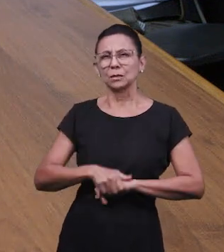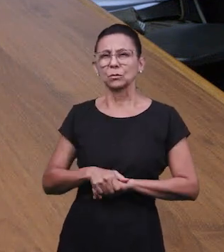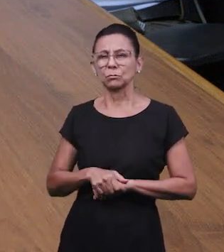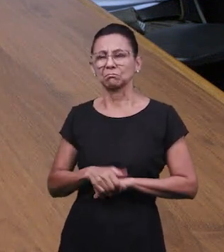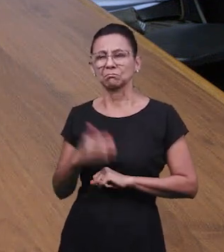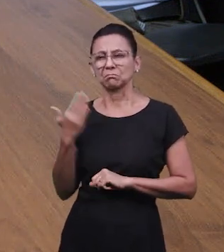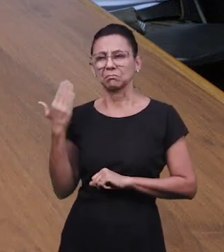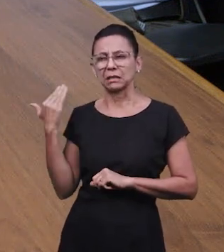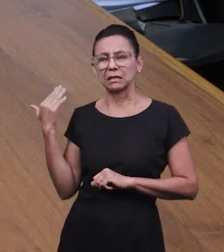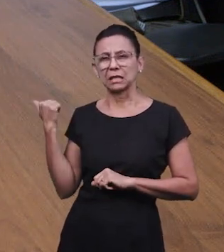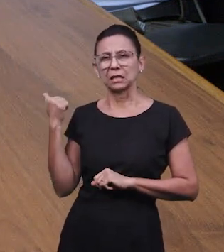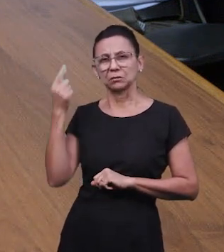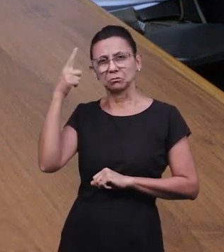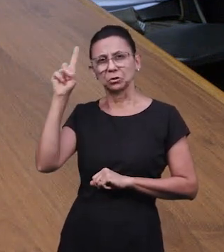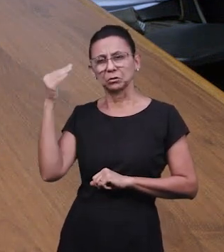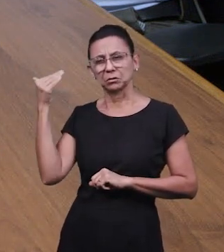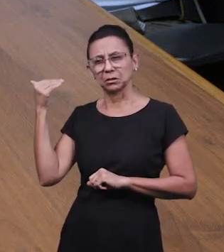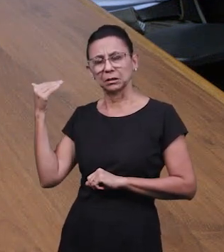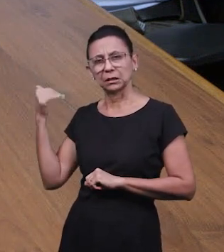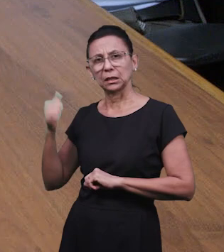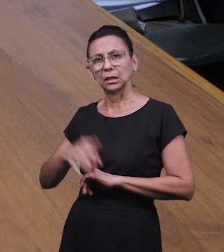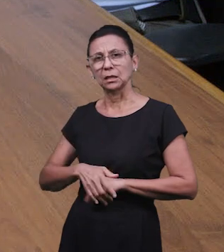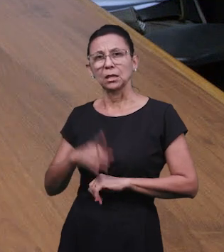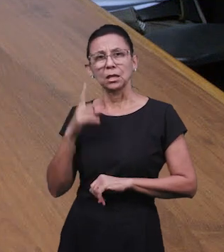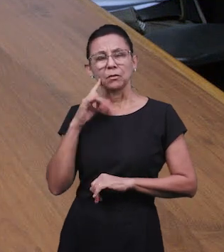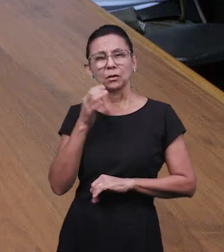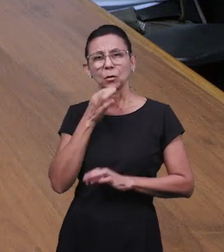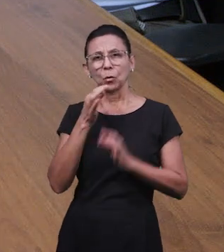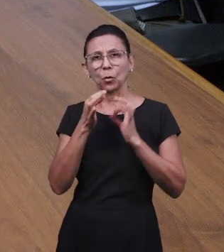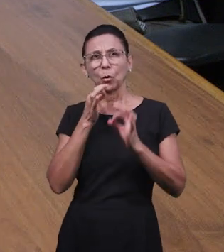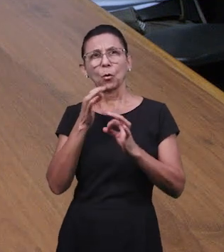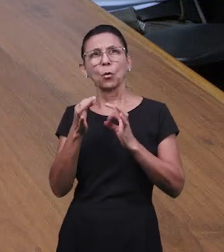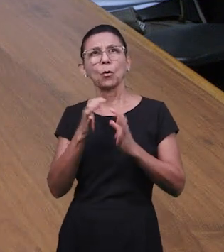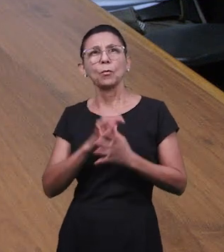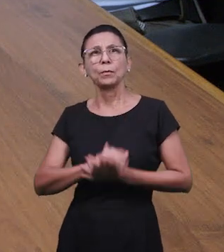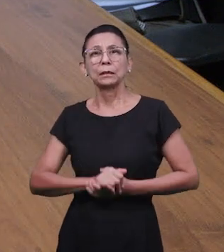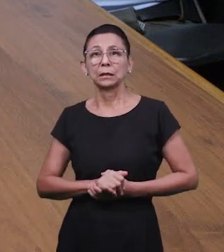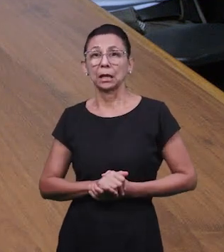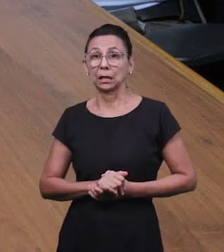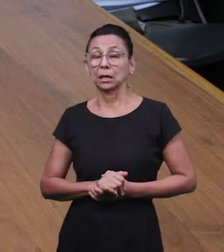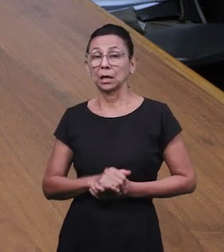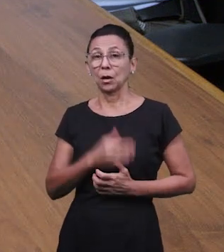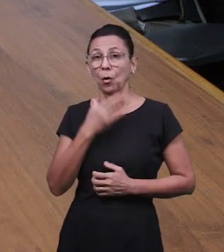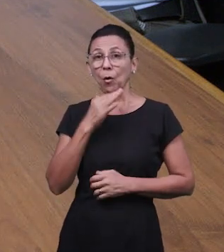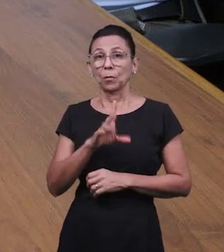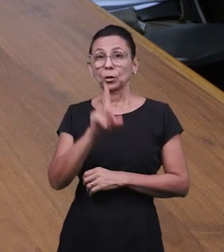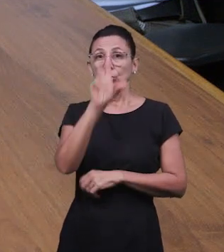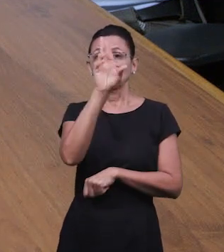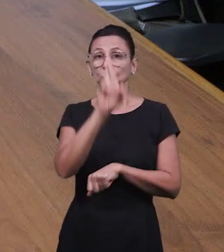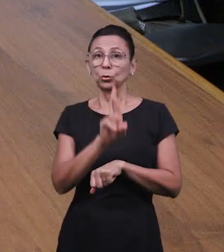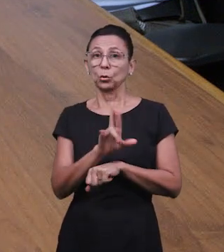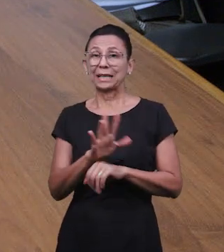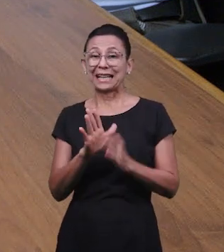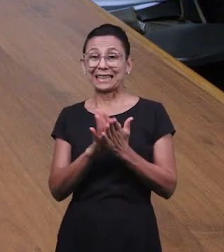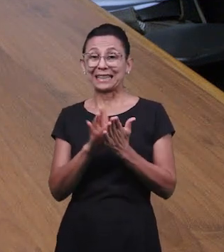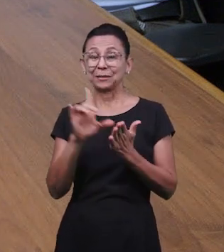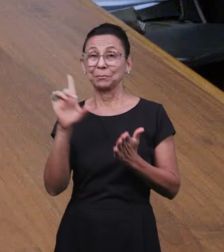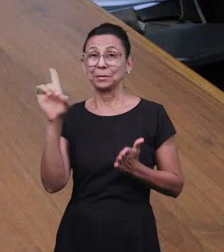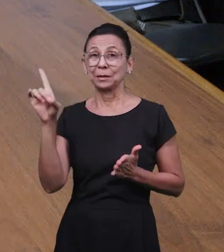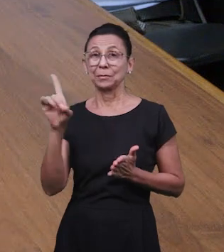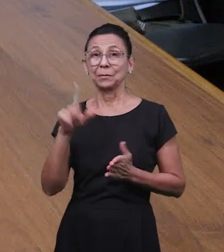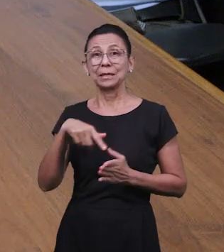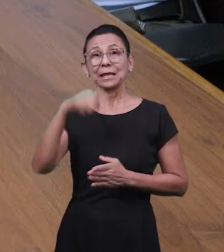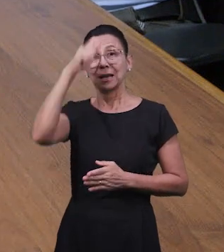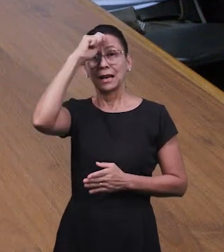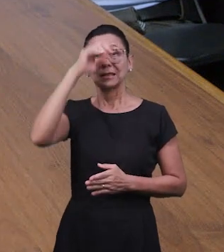uma dissertação aí, um camarada fazendo comentários, e ele é doutor, ele tem doutorado em Bíblia, e ele é